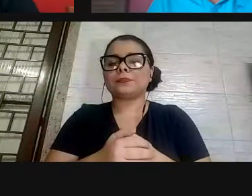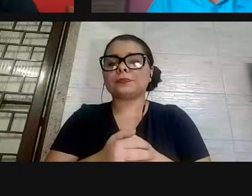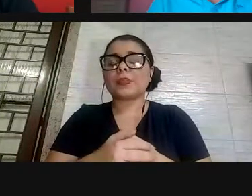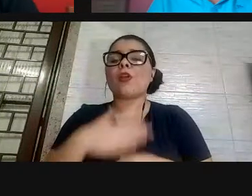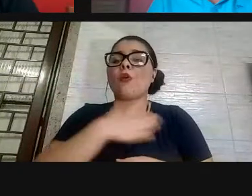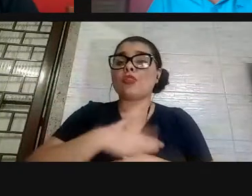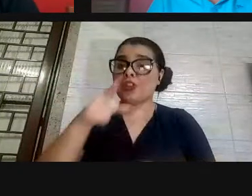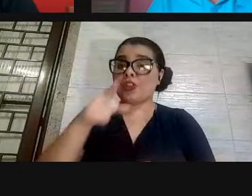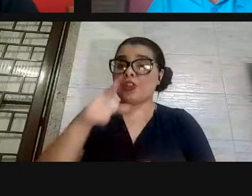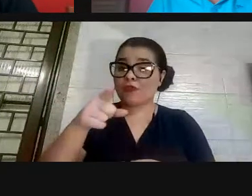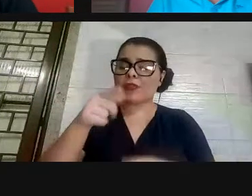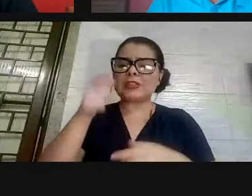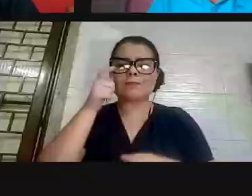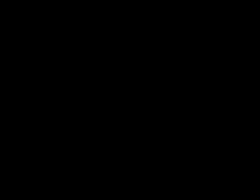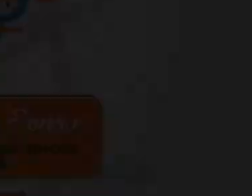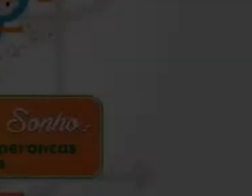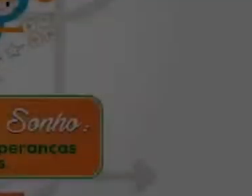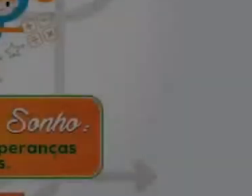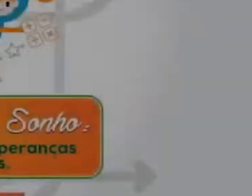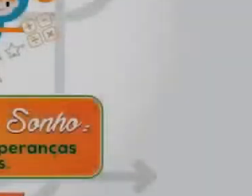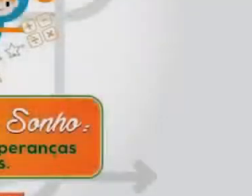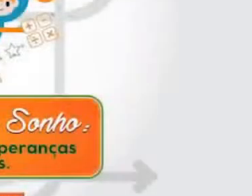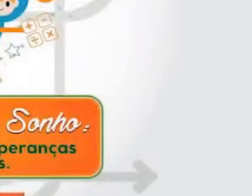vocês prestassem bastante atenção nesse relato.